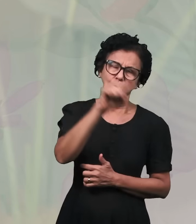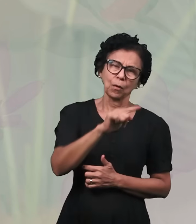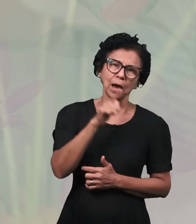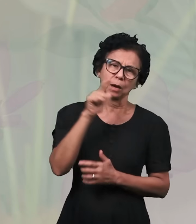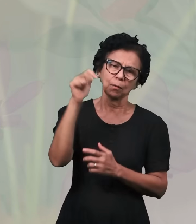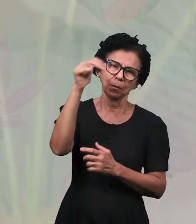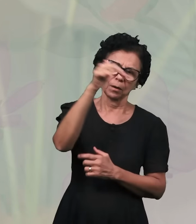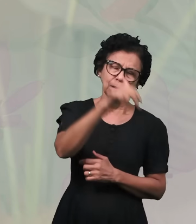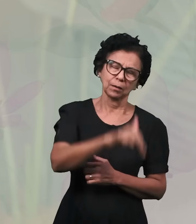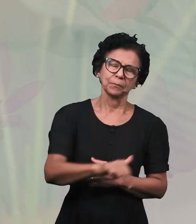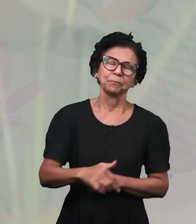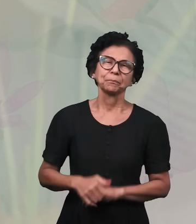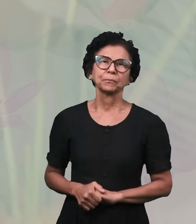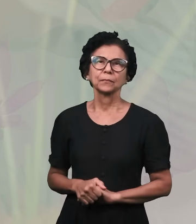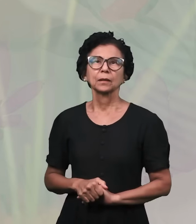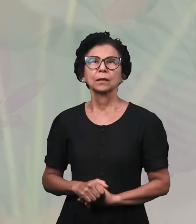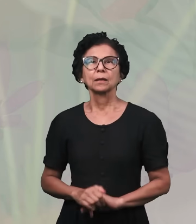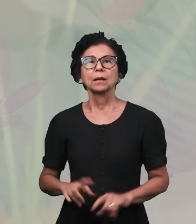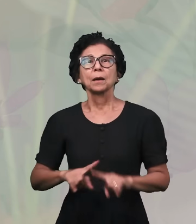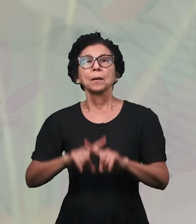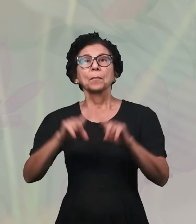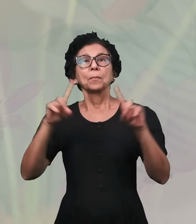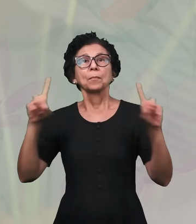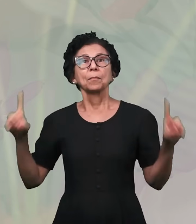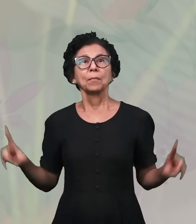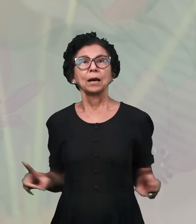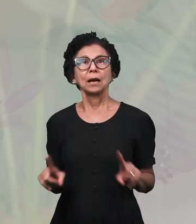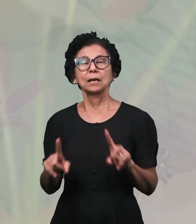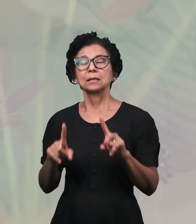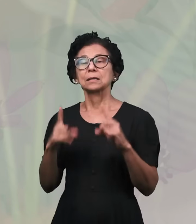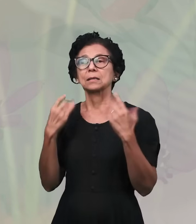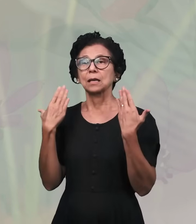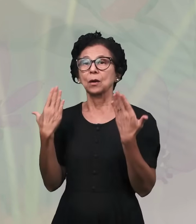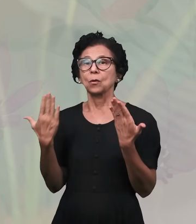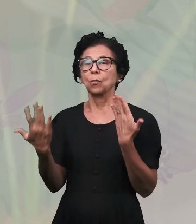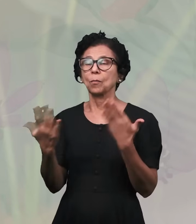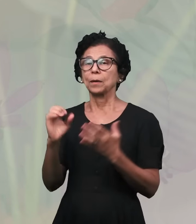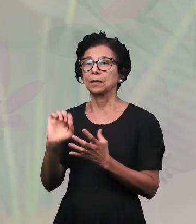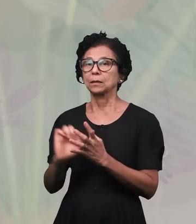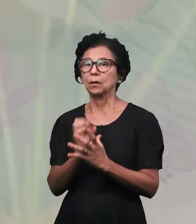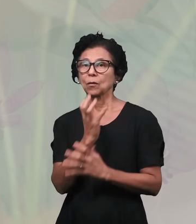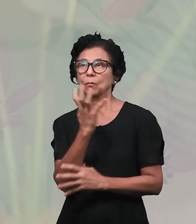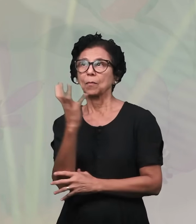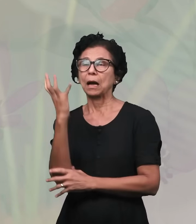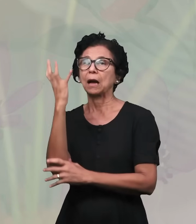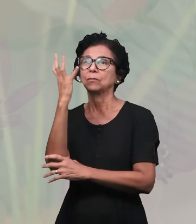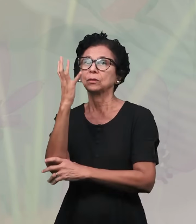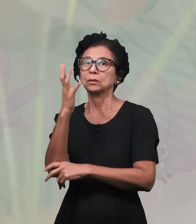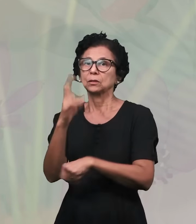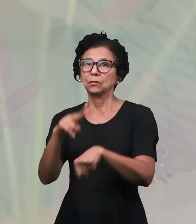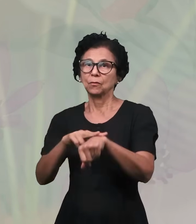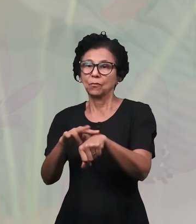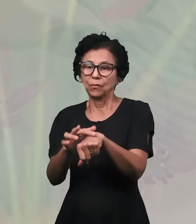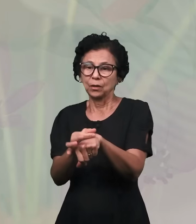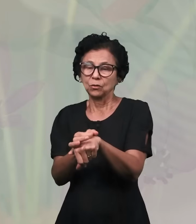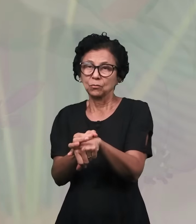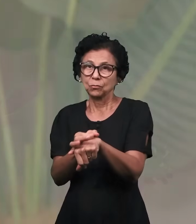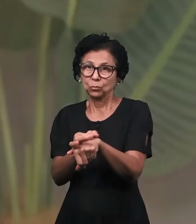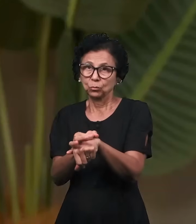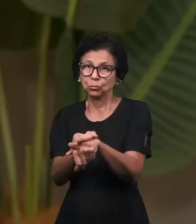na casa de Deus, confio na misericórdia de Deus para sempre,